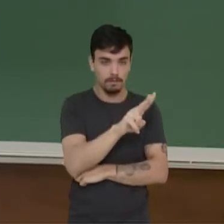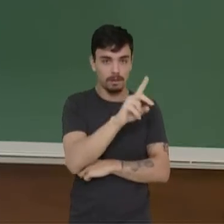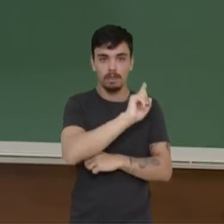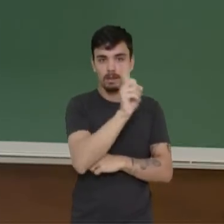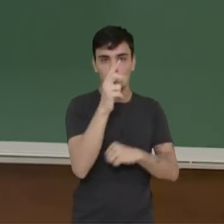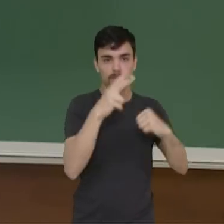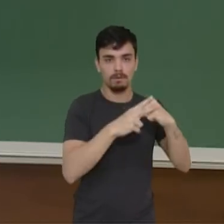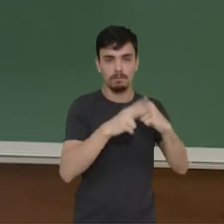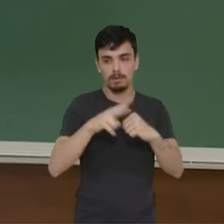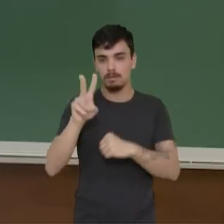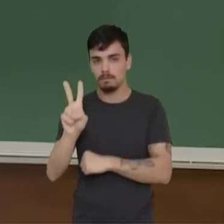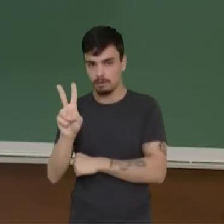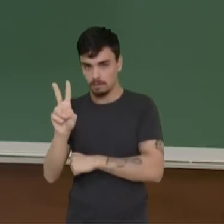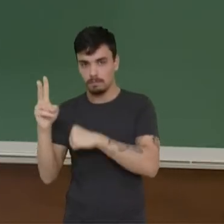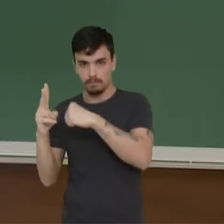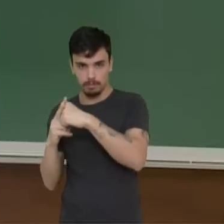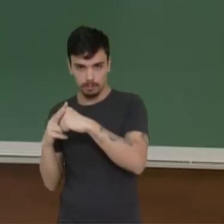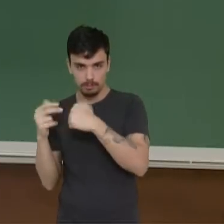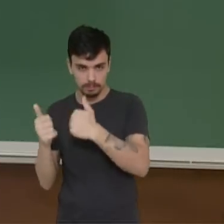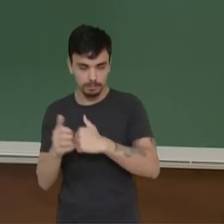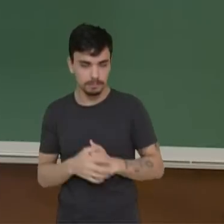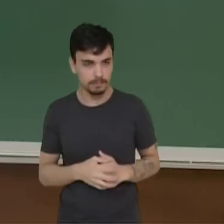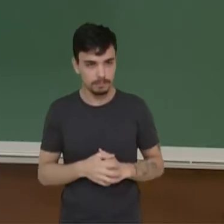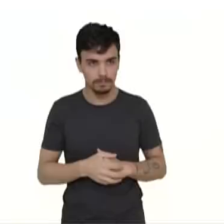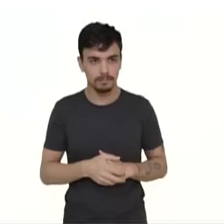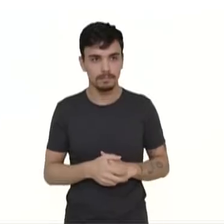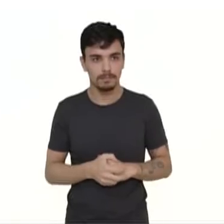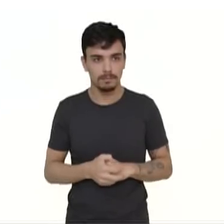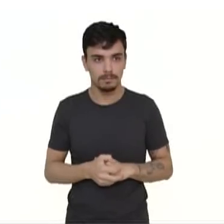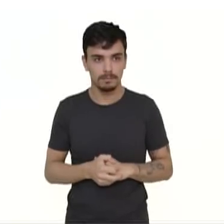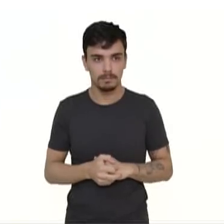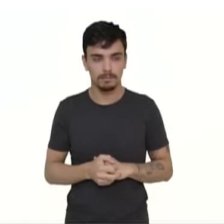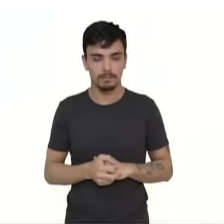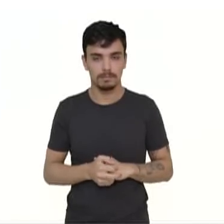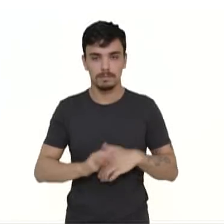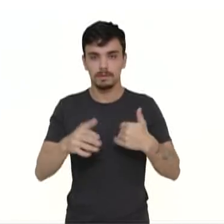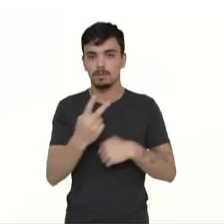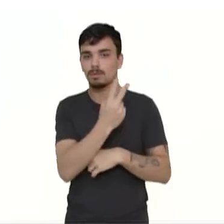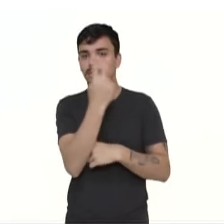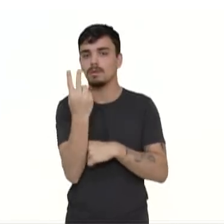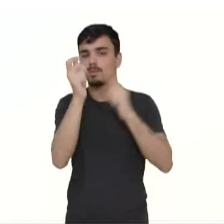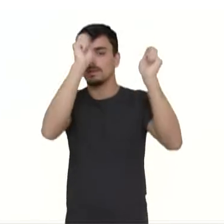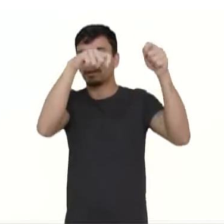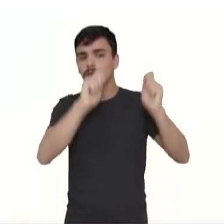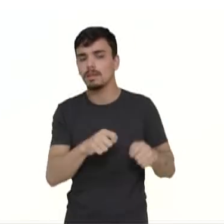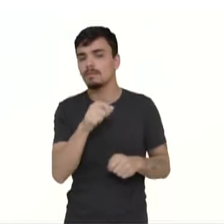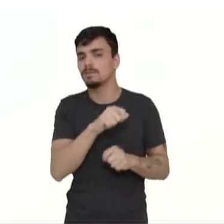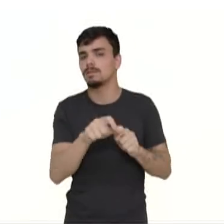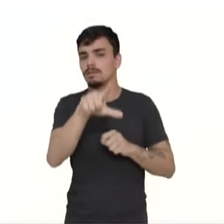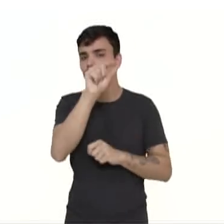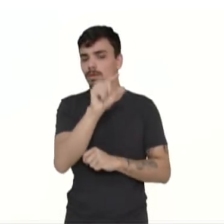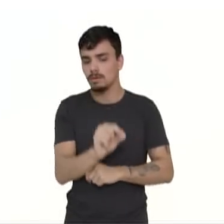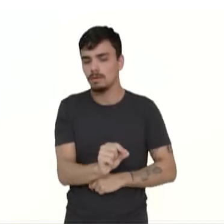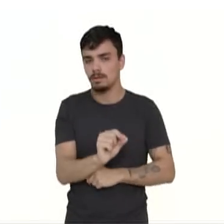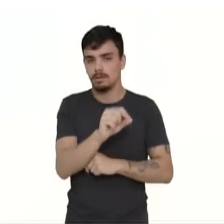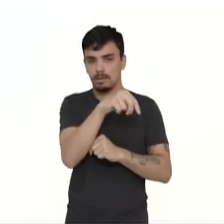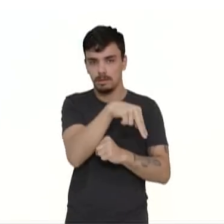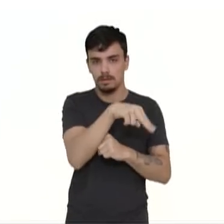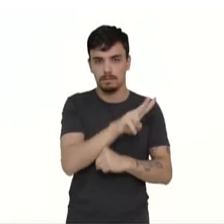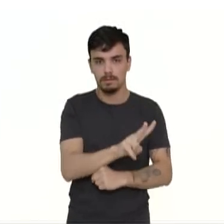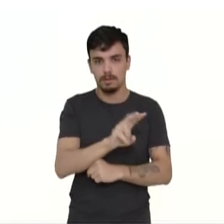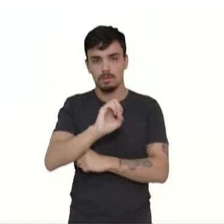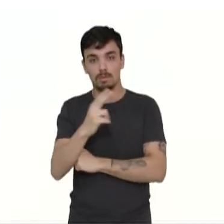verbal e V para verbal, ok? Vou deixar aqui para vocês então duas possibilidades para vocês marcarem NV ou